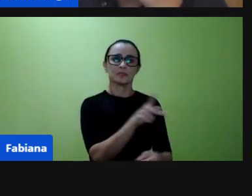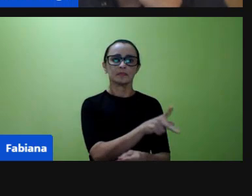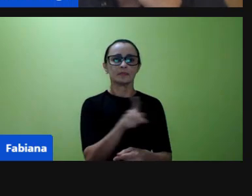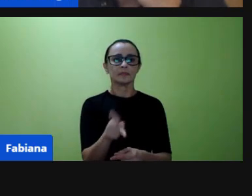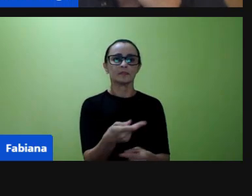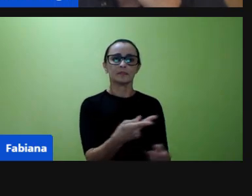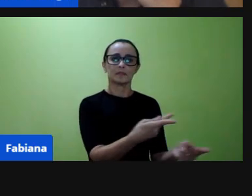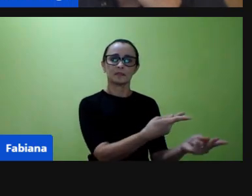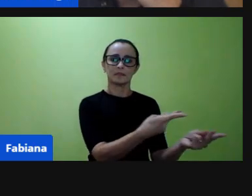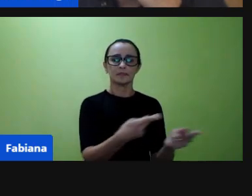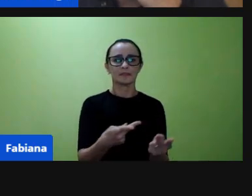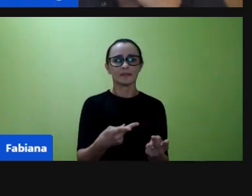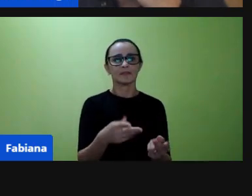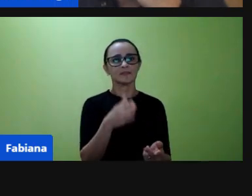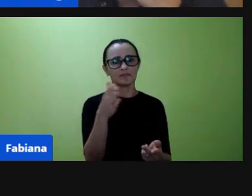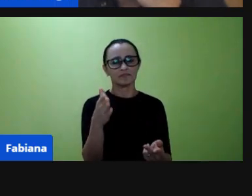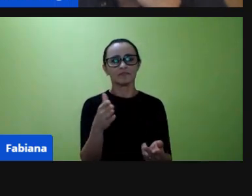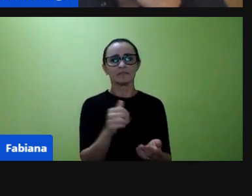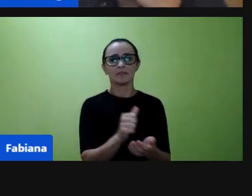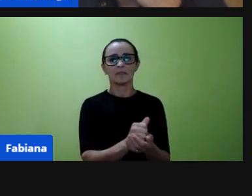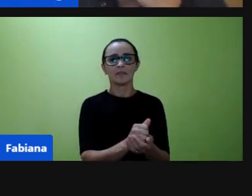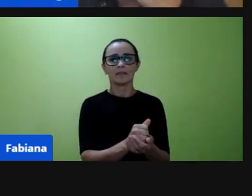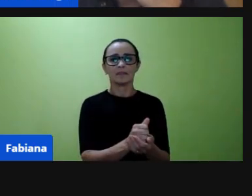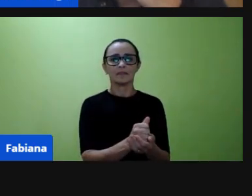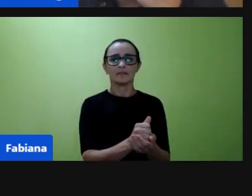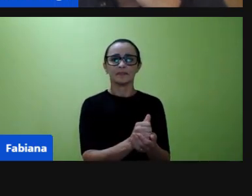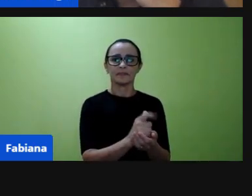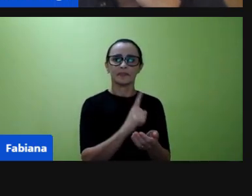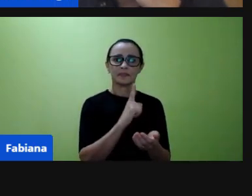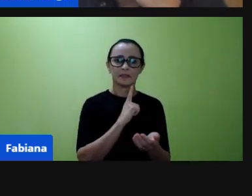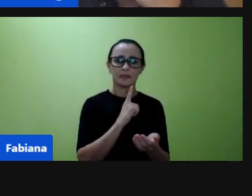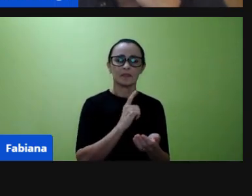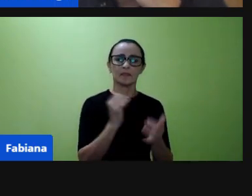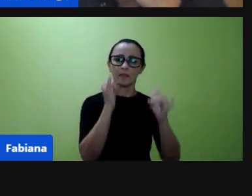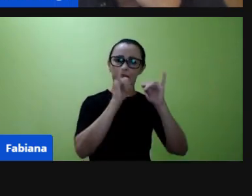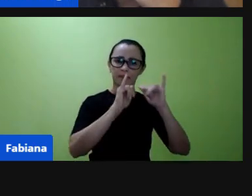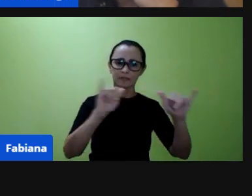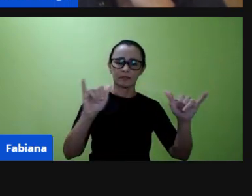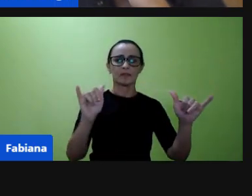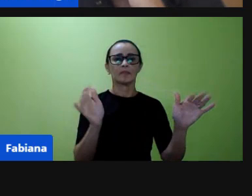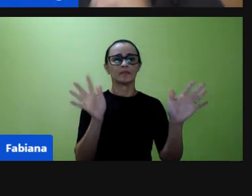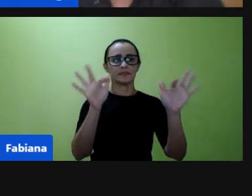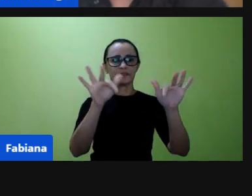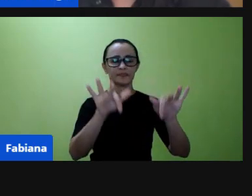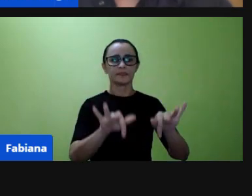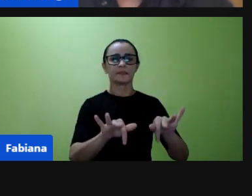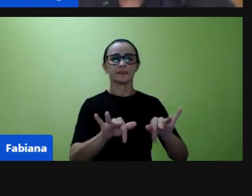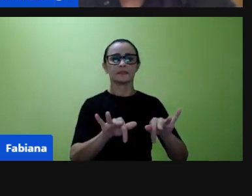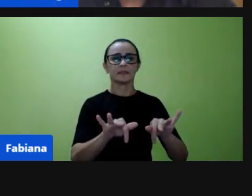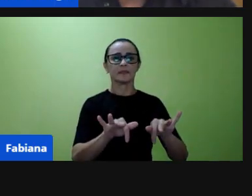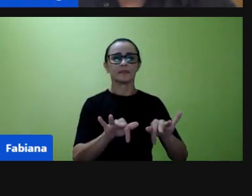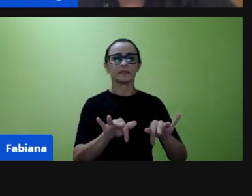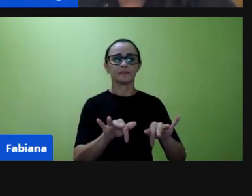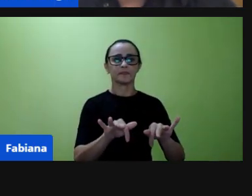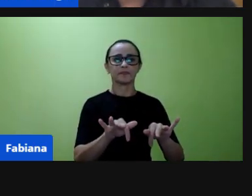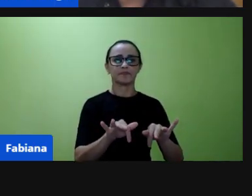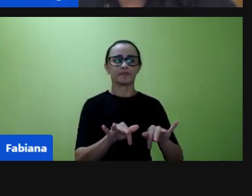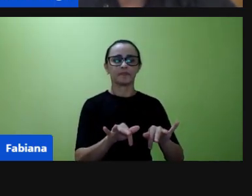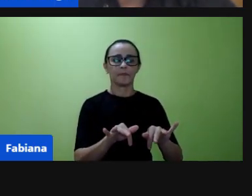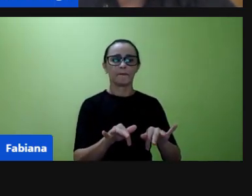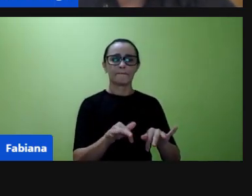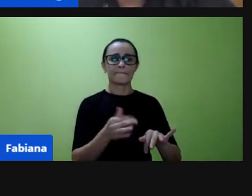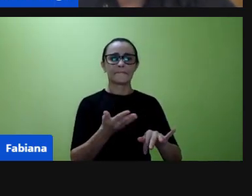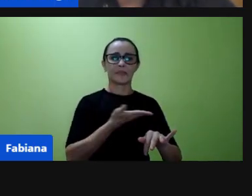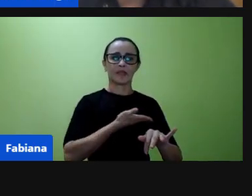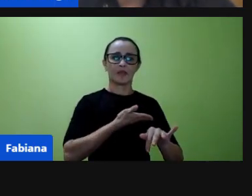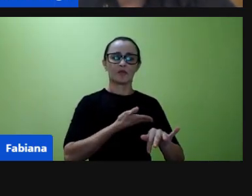de saber se vocês gostariam de querem deixar uma mensagem final, breve, de despedida para os nossos colegas,